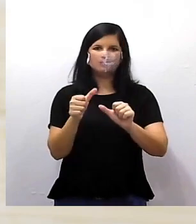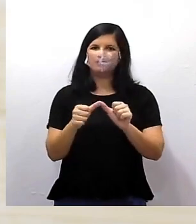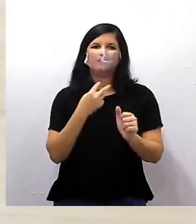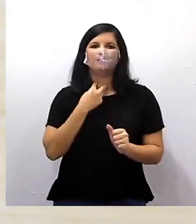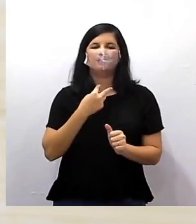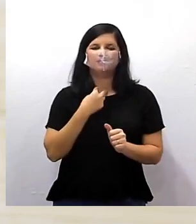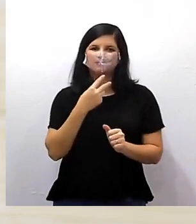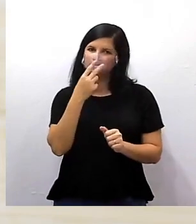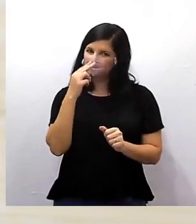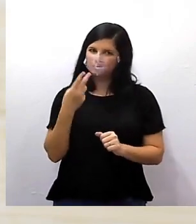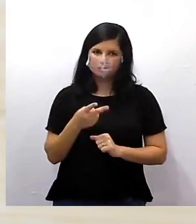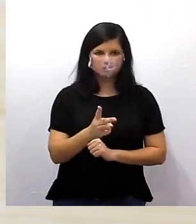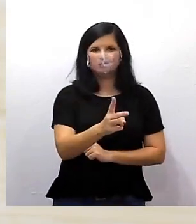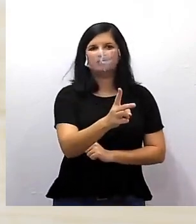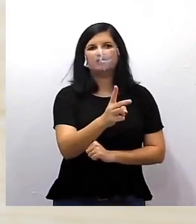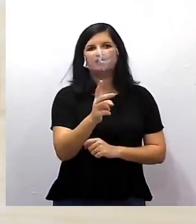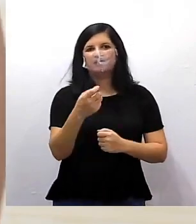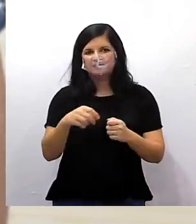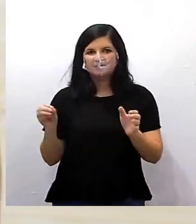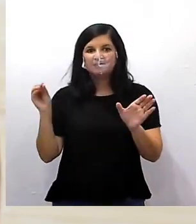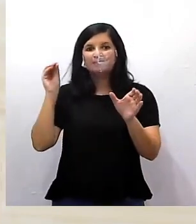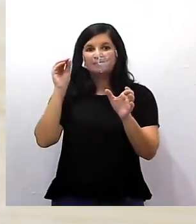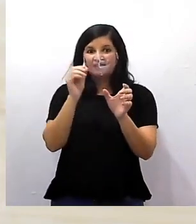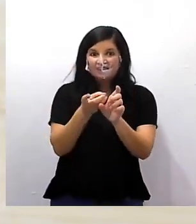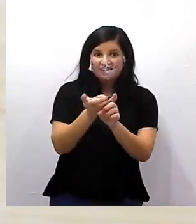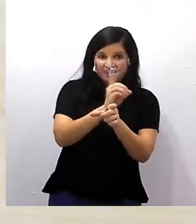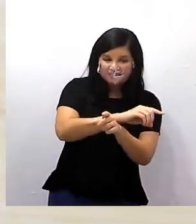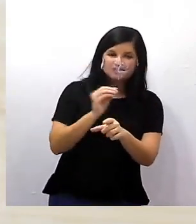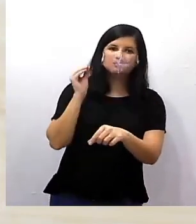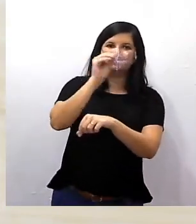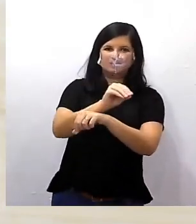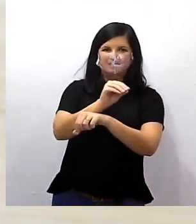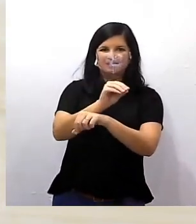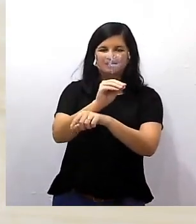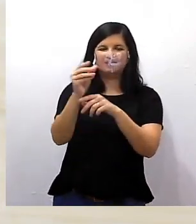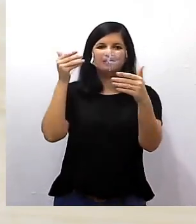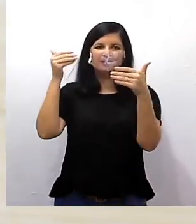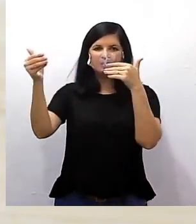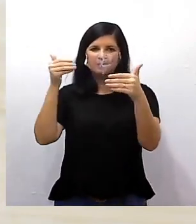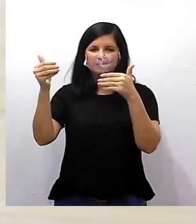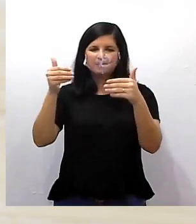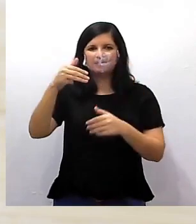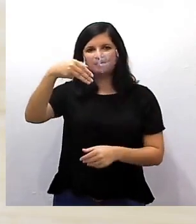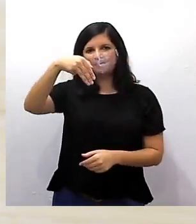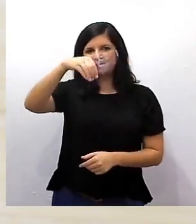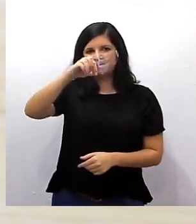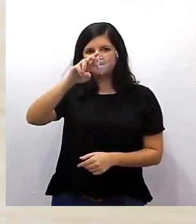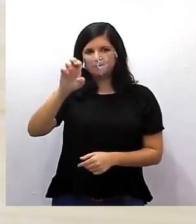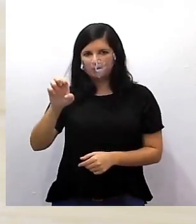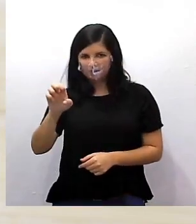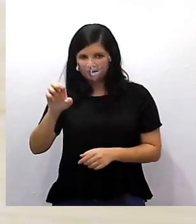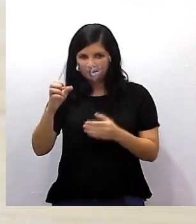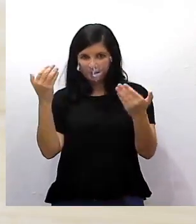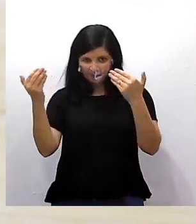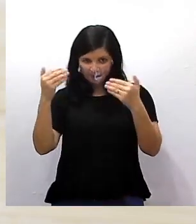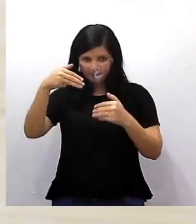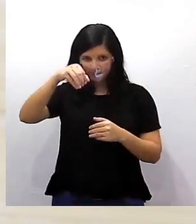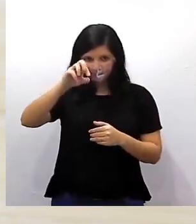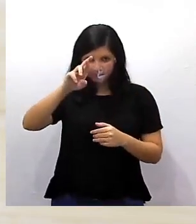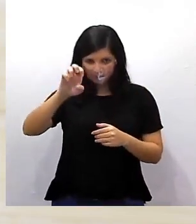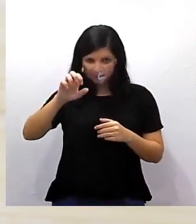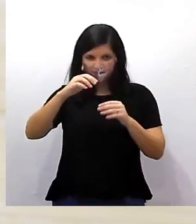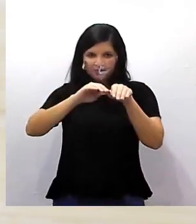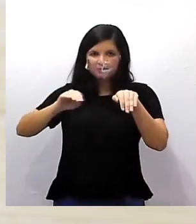ele fica intacto. A gente vai ter que adicionar alguma coisa antes. E aí no grau comparativo vai ser a palavra more, e no grau superlativo vai